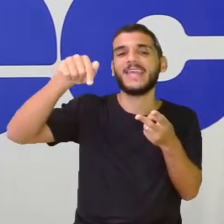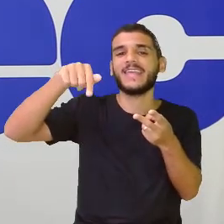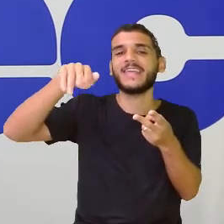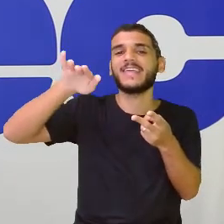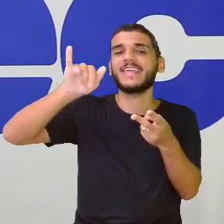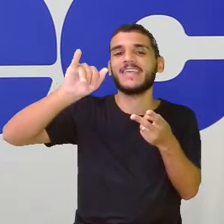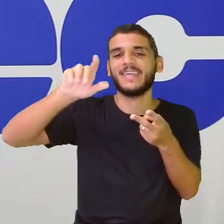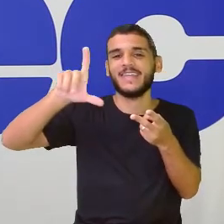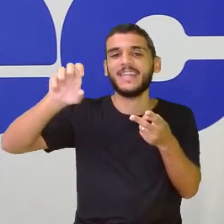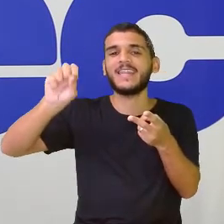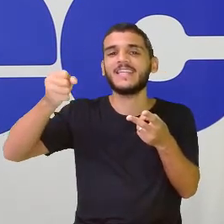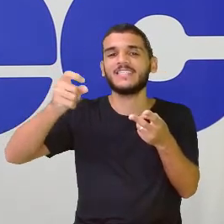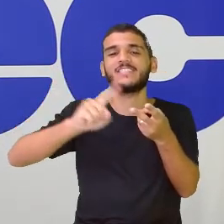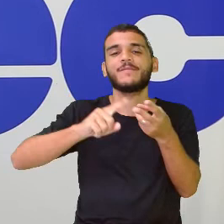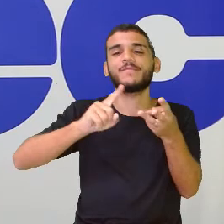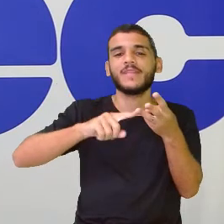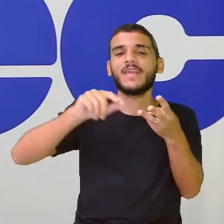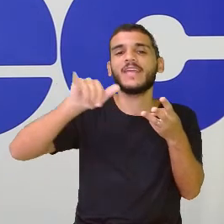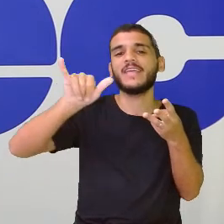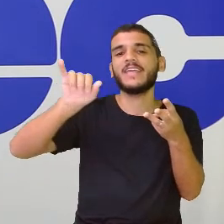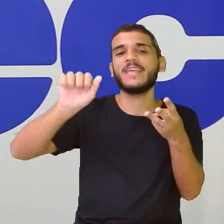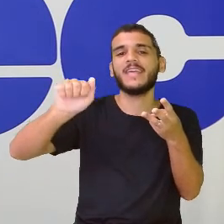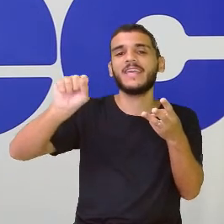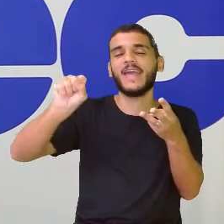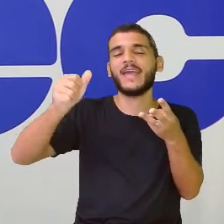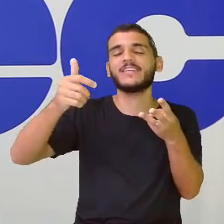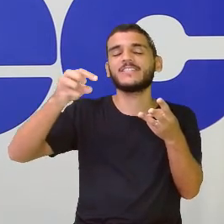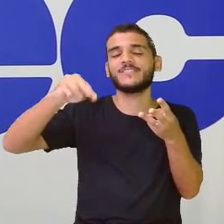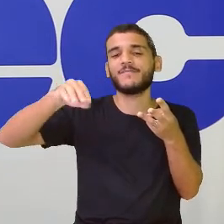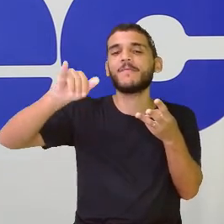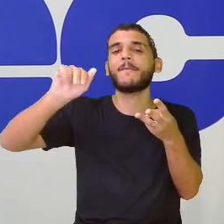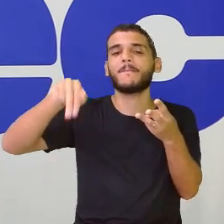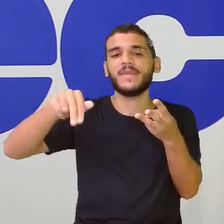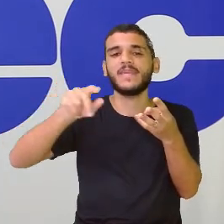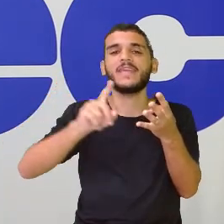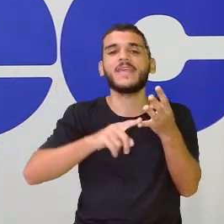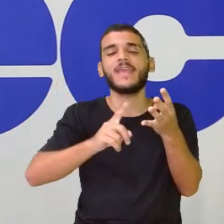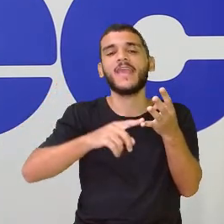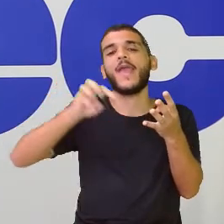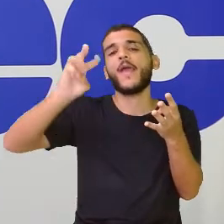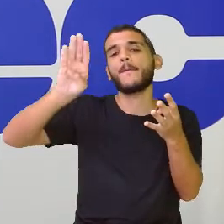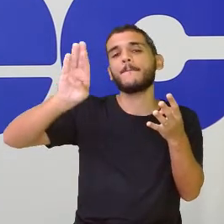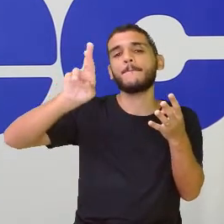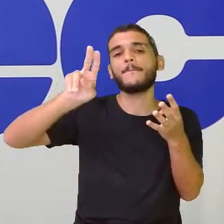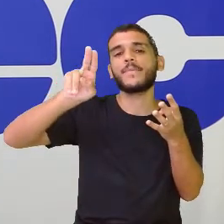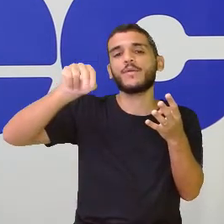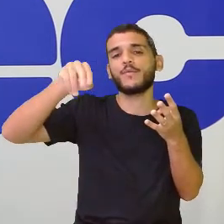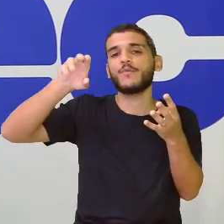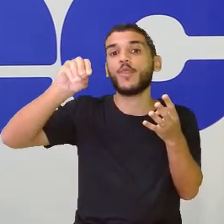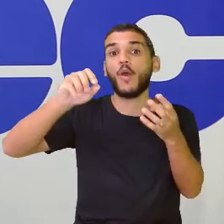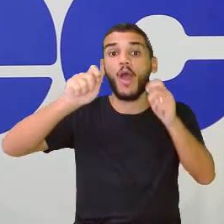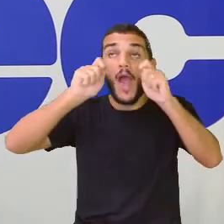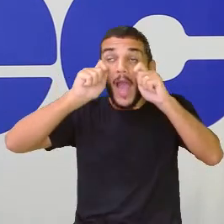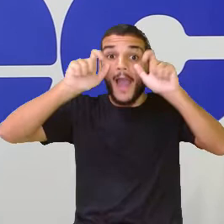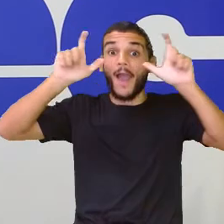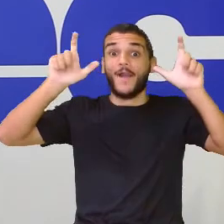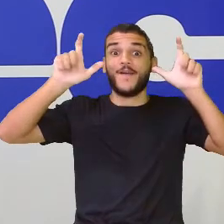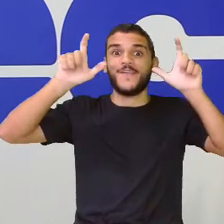Yasmin, o Caio, o Bruno. Esse povo acordou cedo